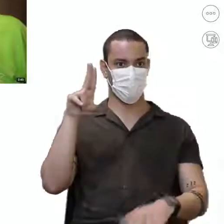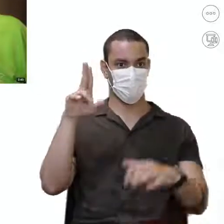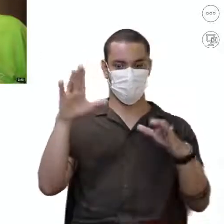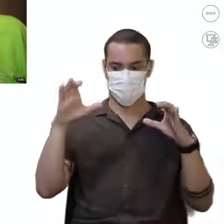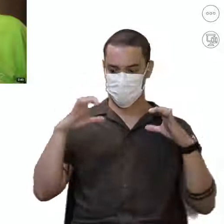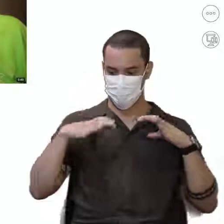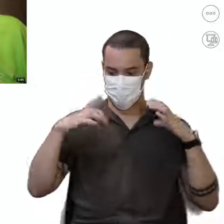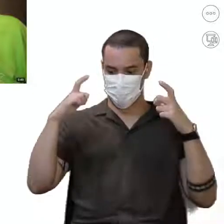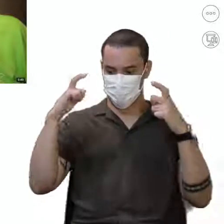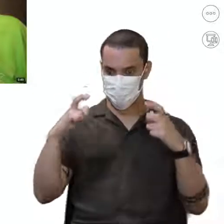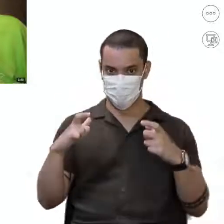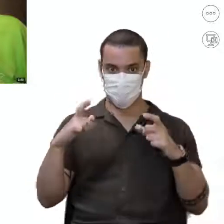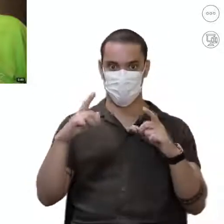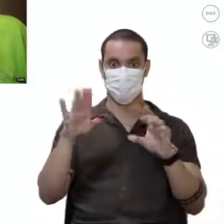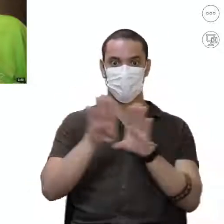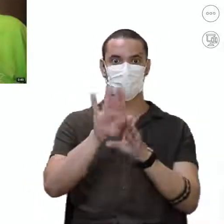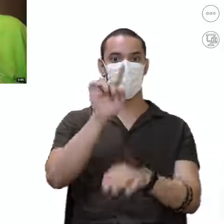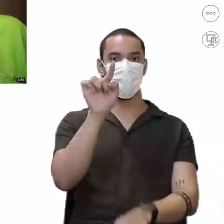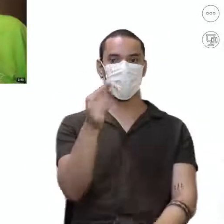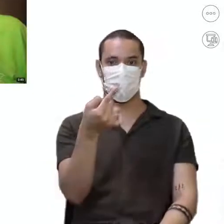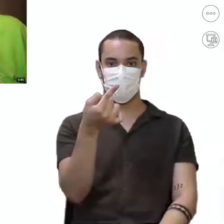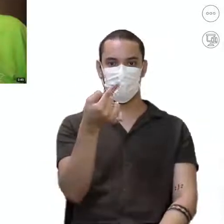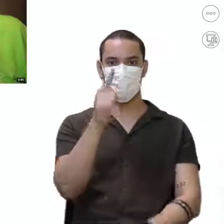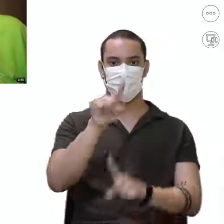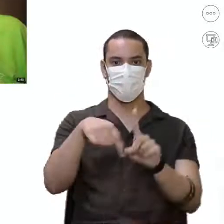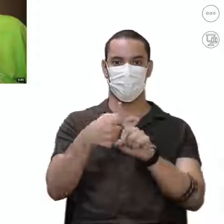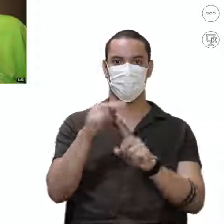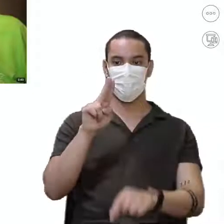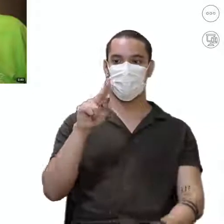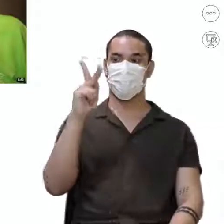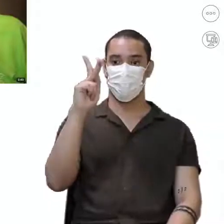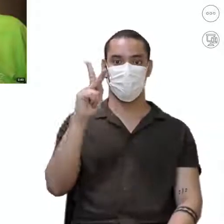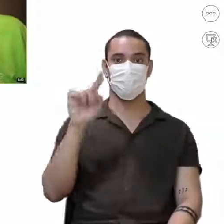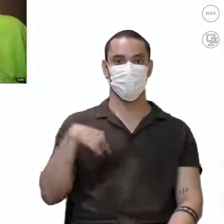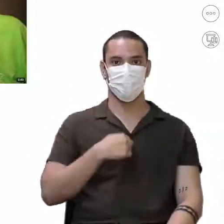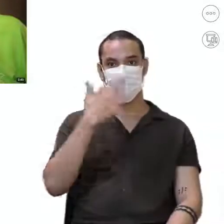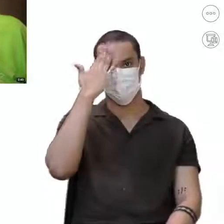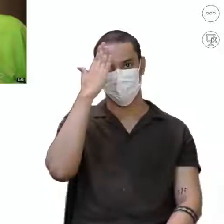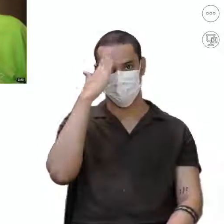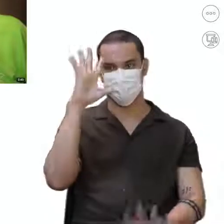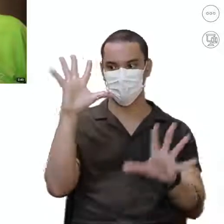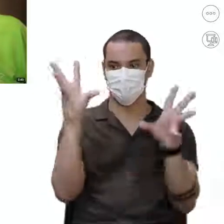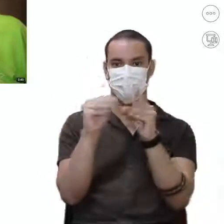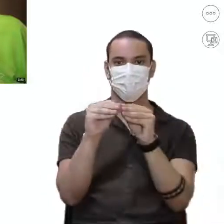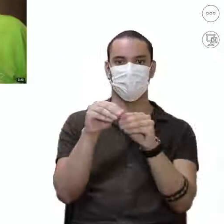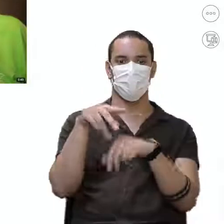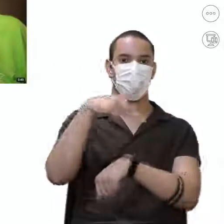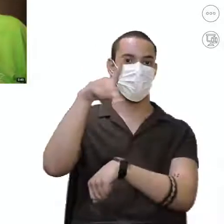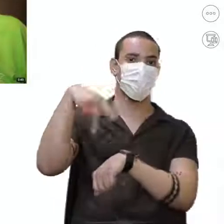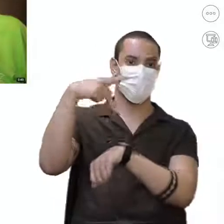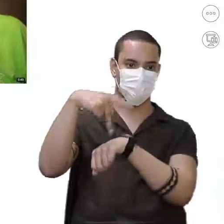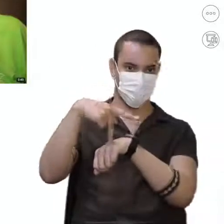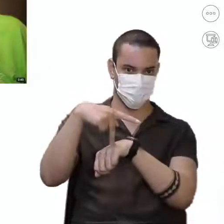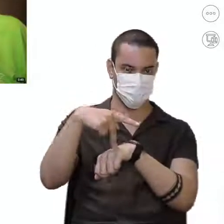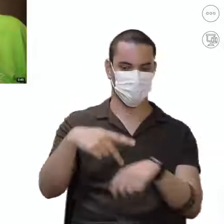um lugar, logo em seguida uma vírgula e esse UK que pode indicar o nome do país, que é Inglaterra.